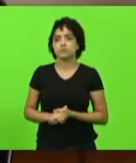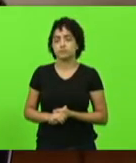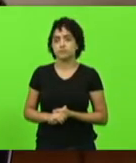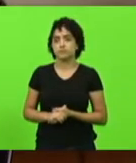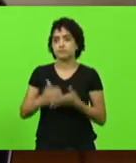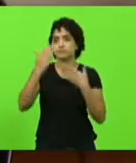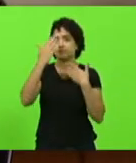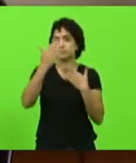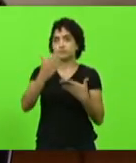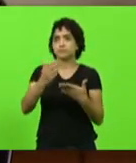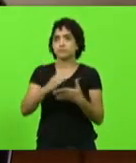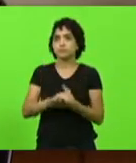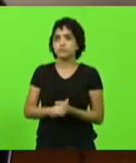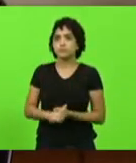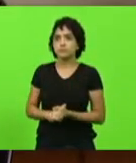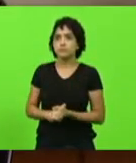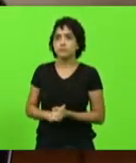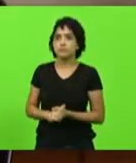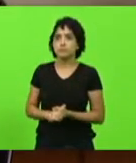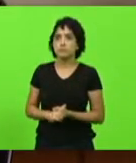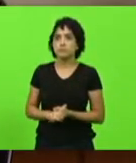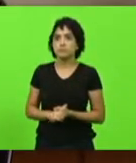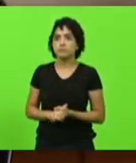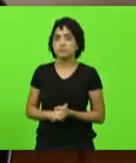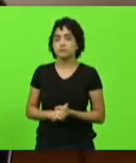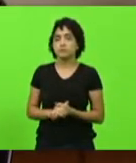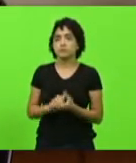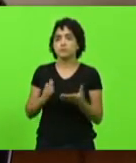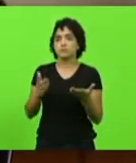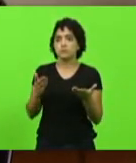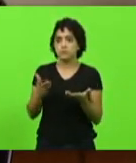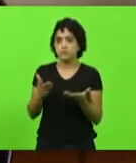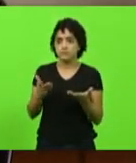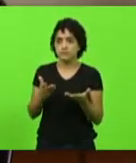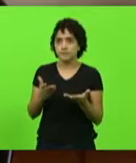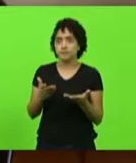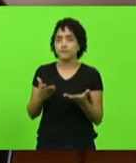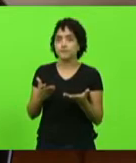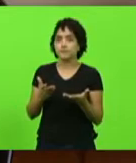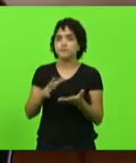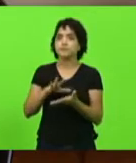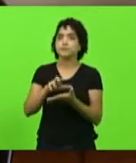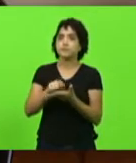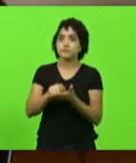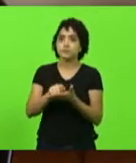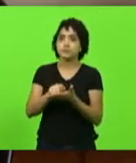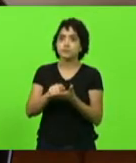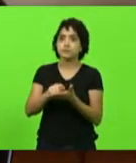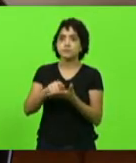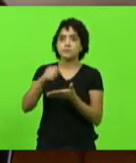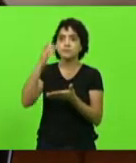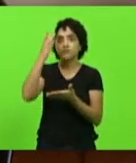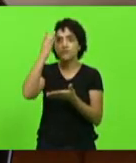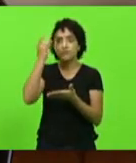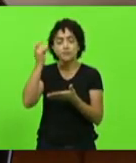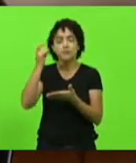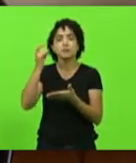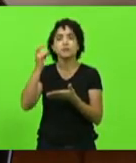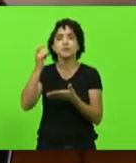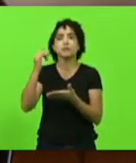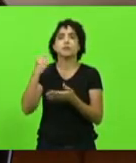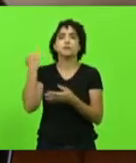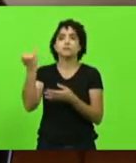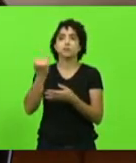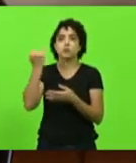muito obrigado. E não poderia deixar aqui de registrar amanhã uma data importante para minha querida